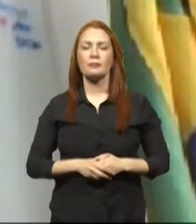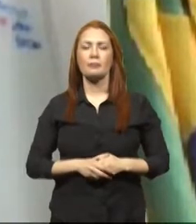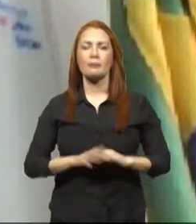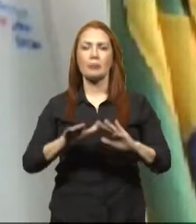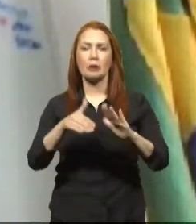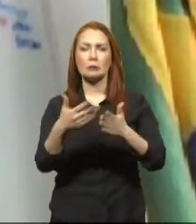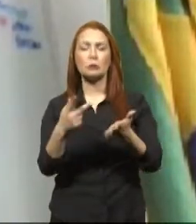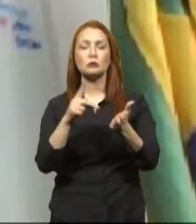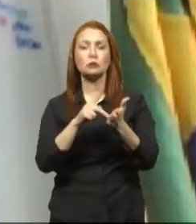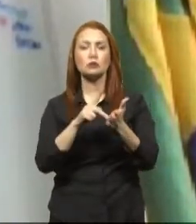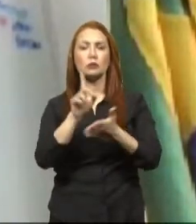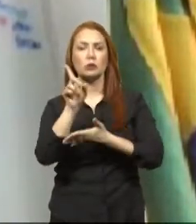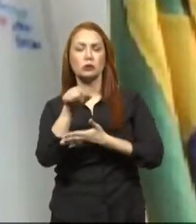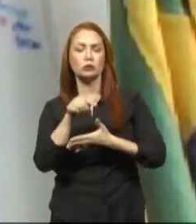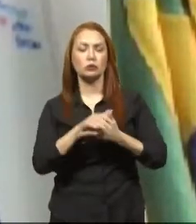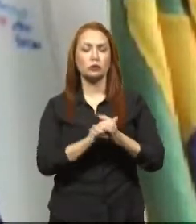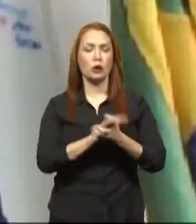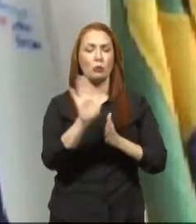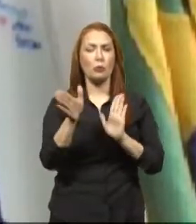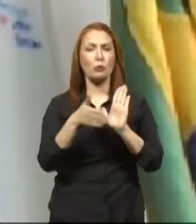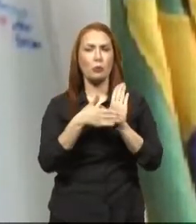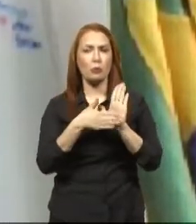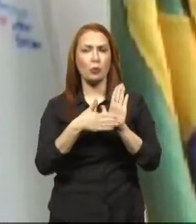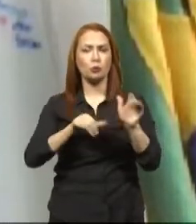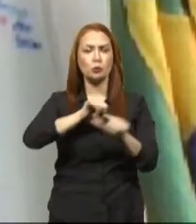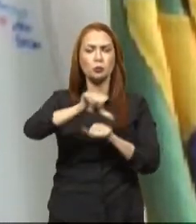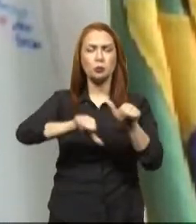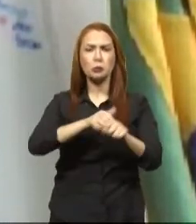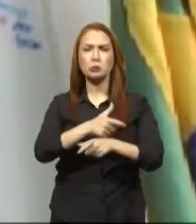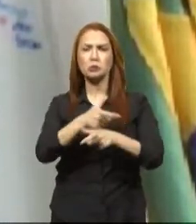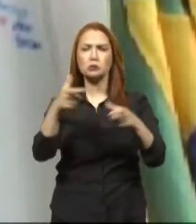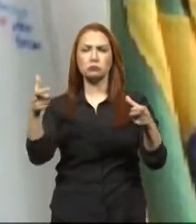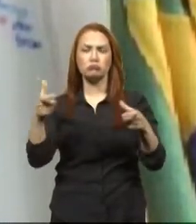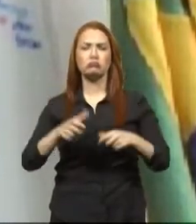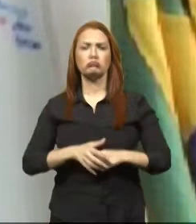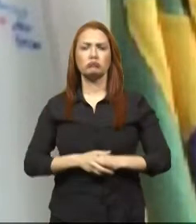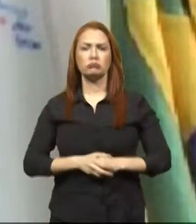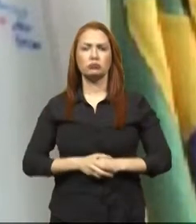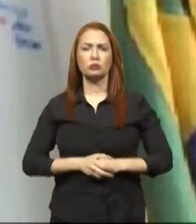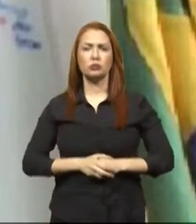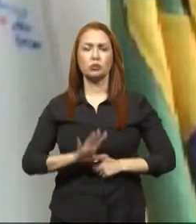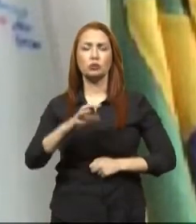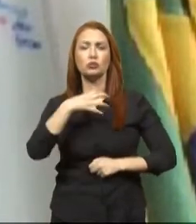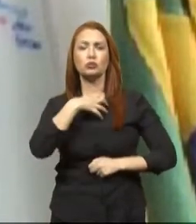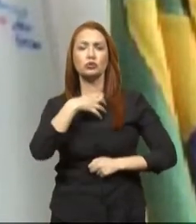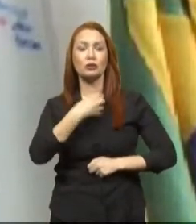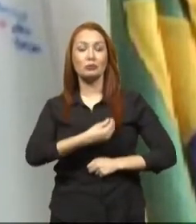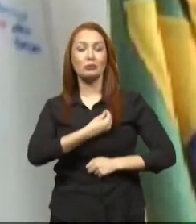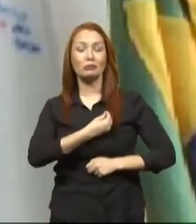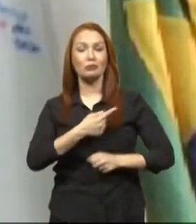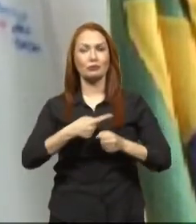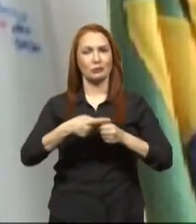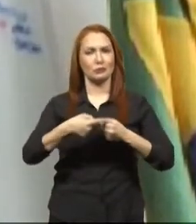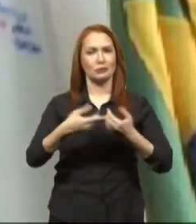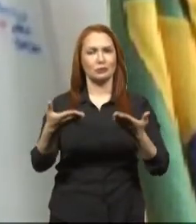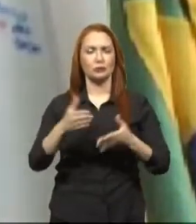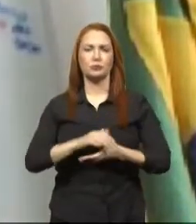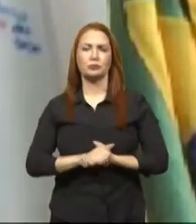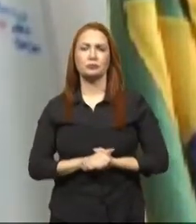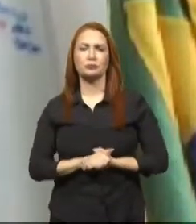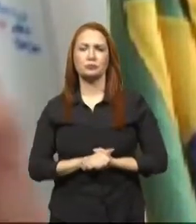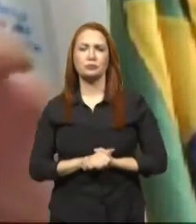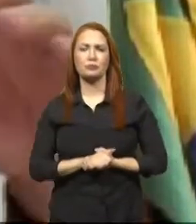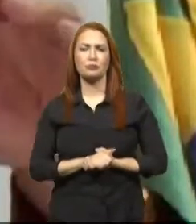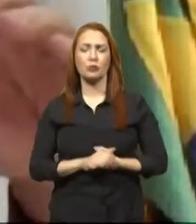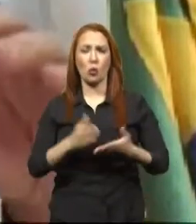isso, de fato, vai proporcionar uma mudança muito grande na forma como a gente vive na nossa cidade. E aí eu digo mais, hoje a